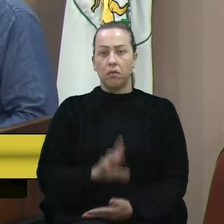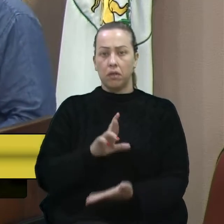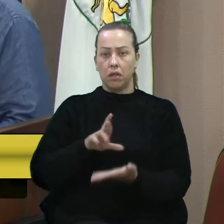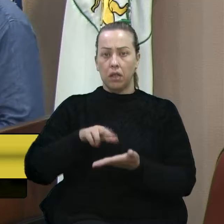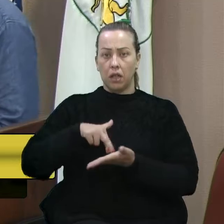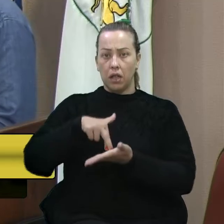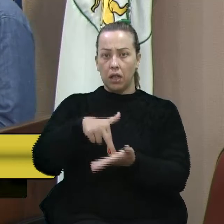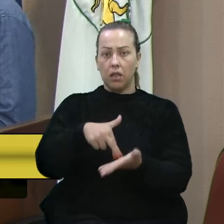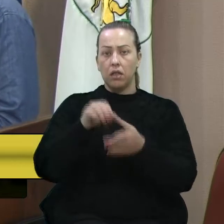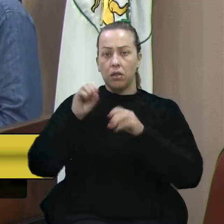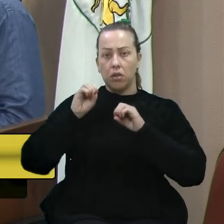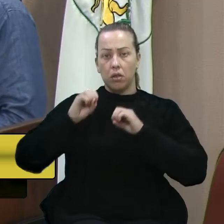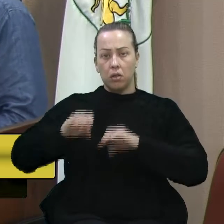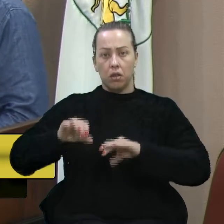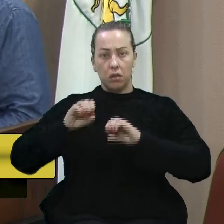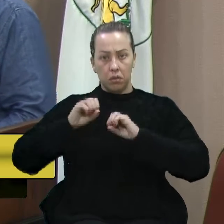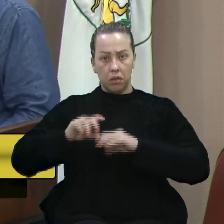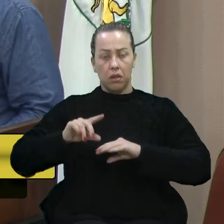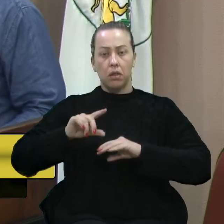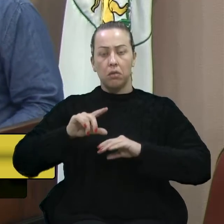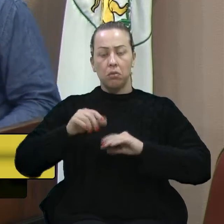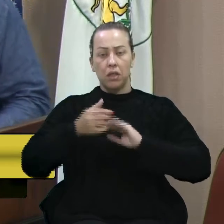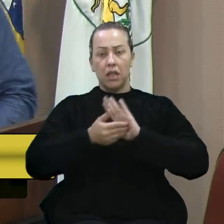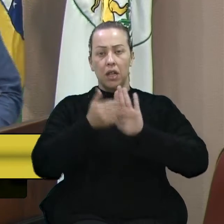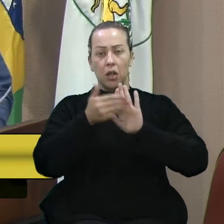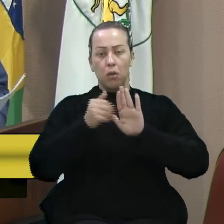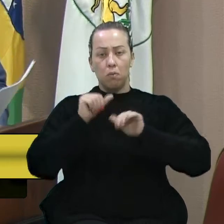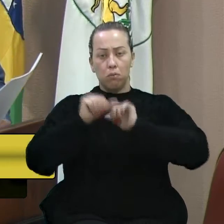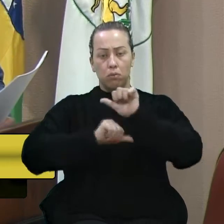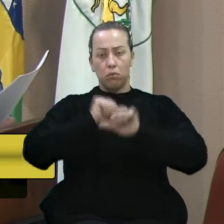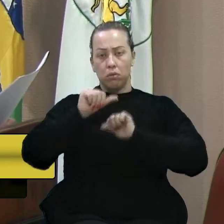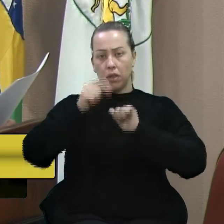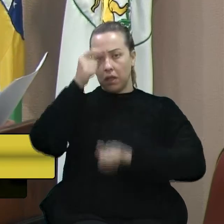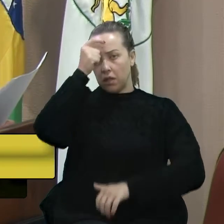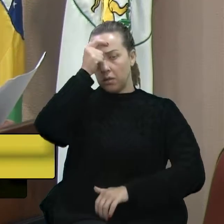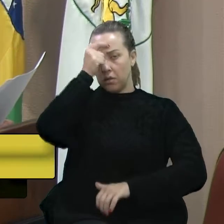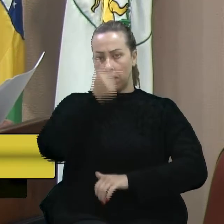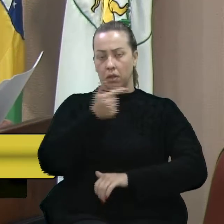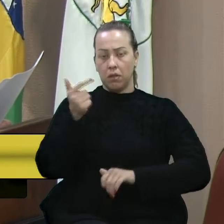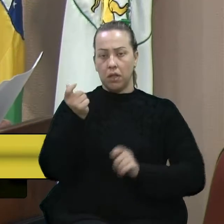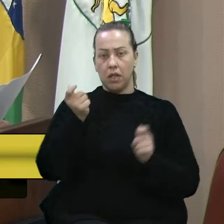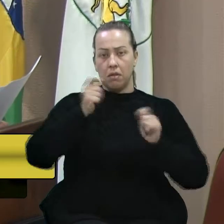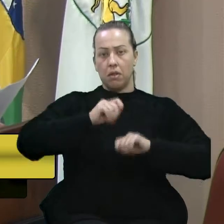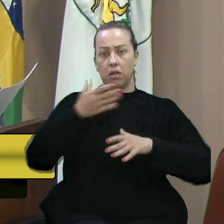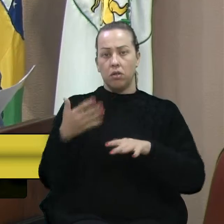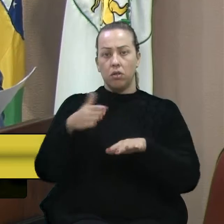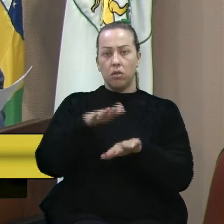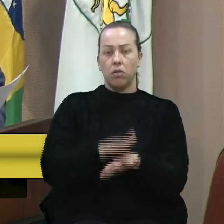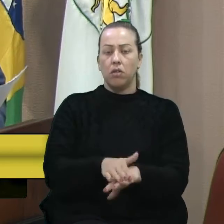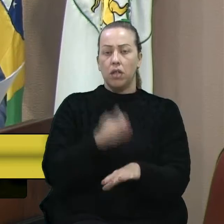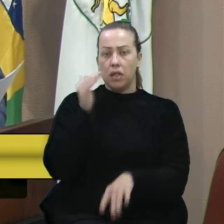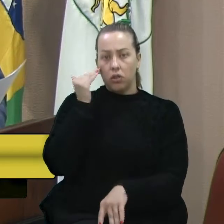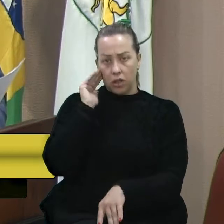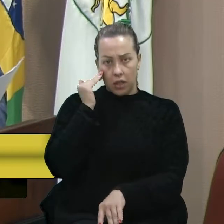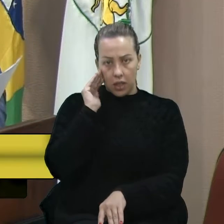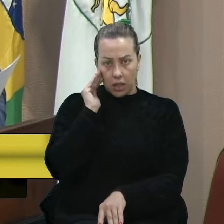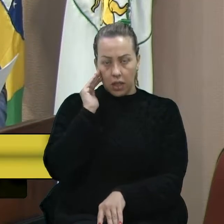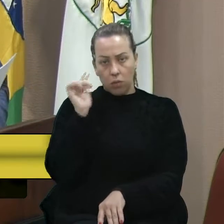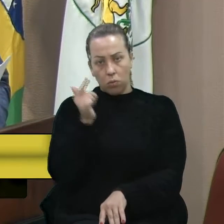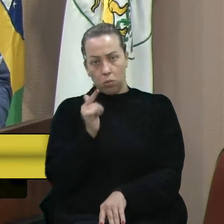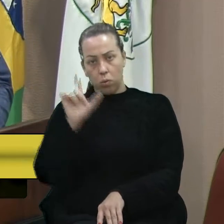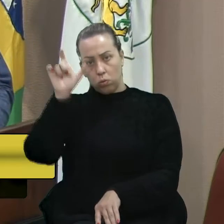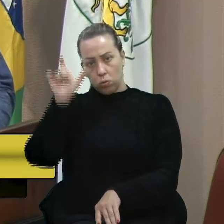realidade. Uma educação que desumaniza, uma educação que não tem capacidade de incluir e de entender o